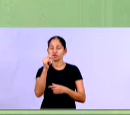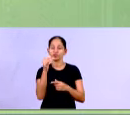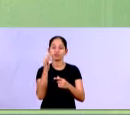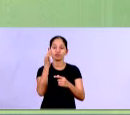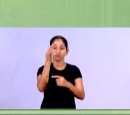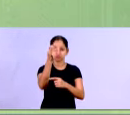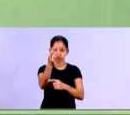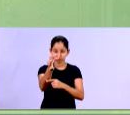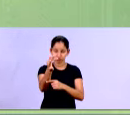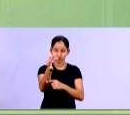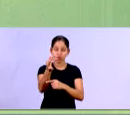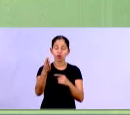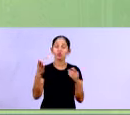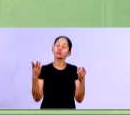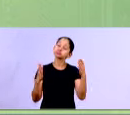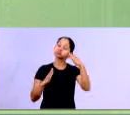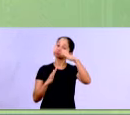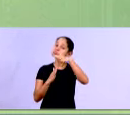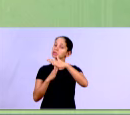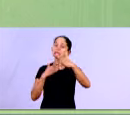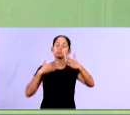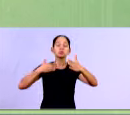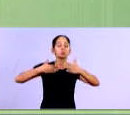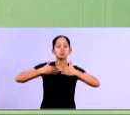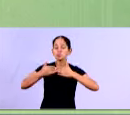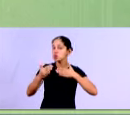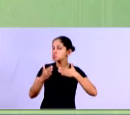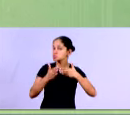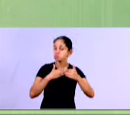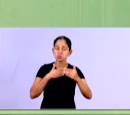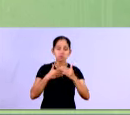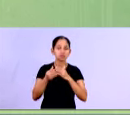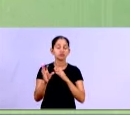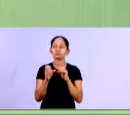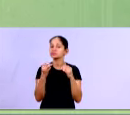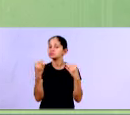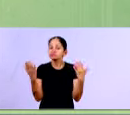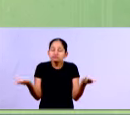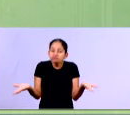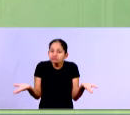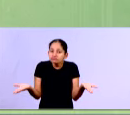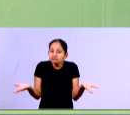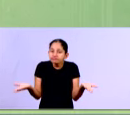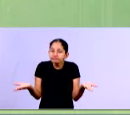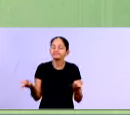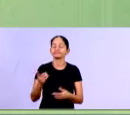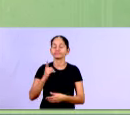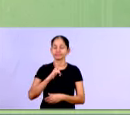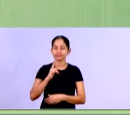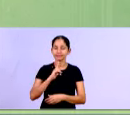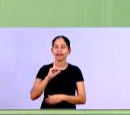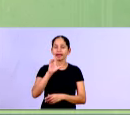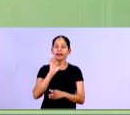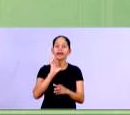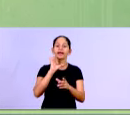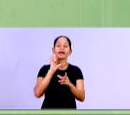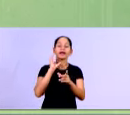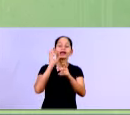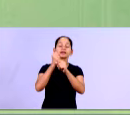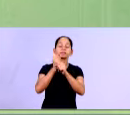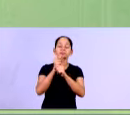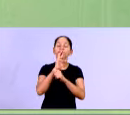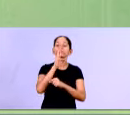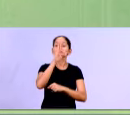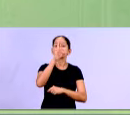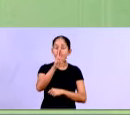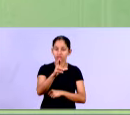instante N, ou seja, em um período qualquer, pode ser 10 meses, 15 meses, é o resultado da soma dos